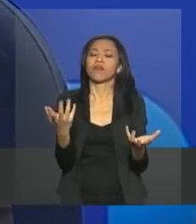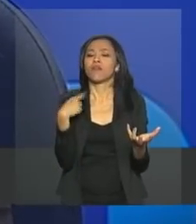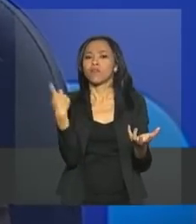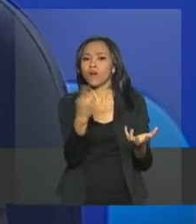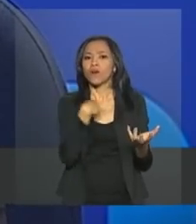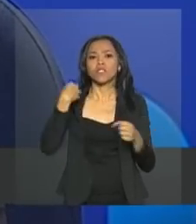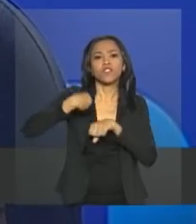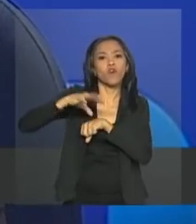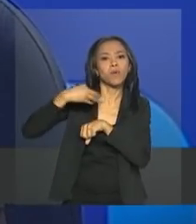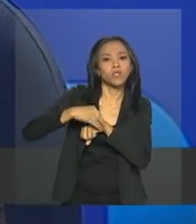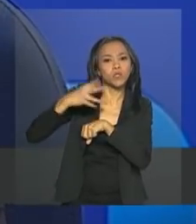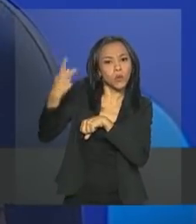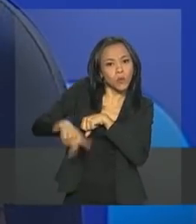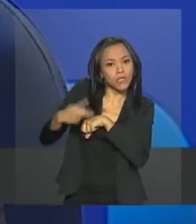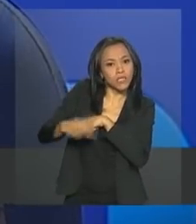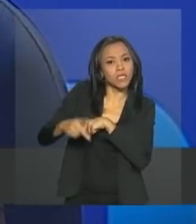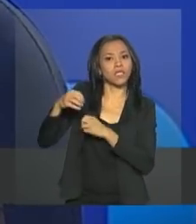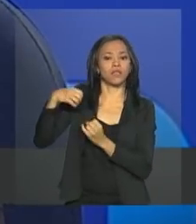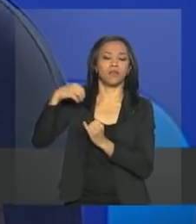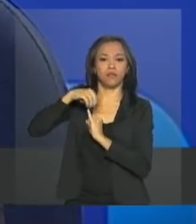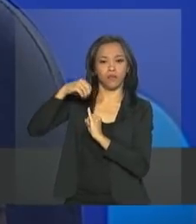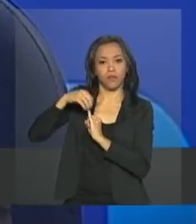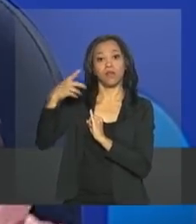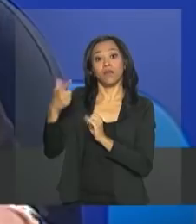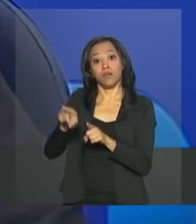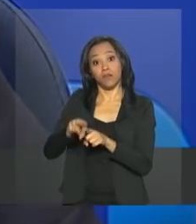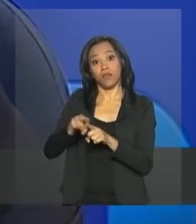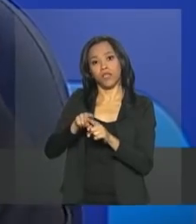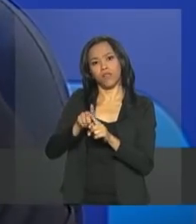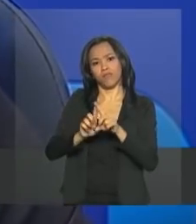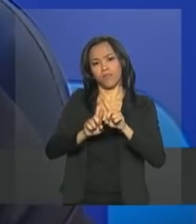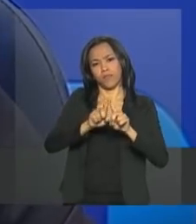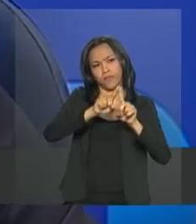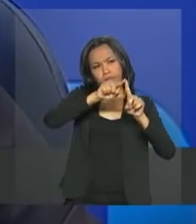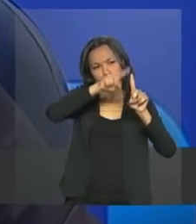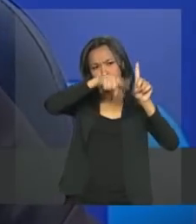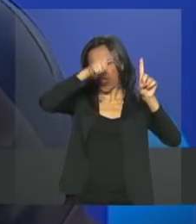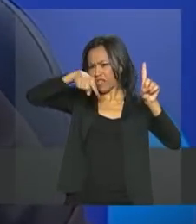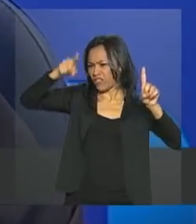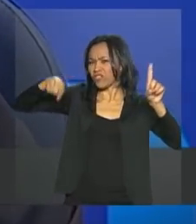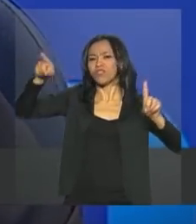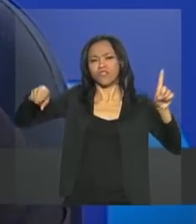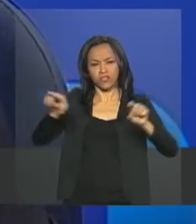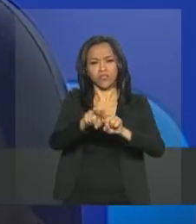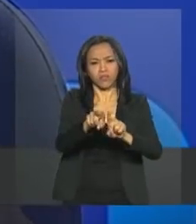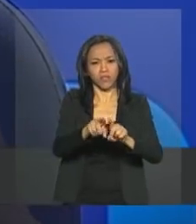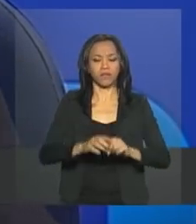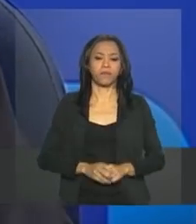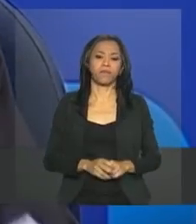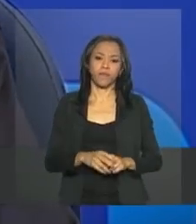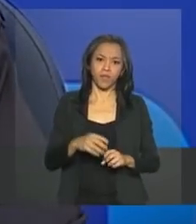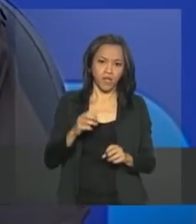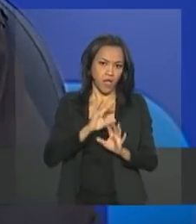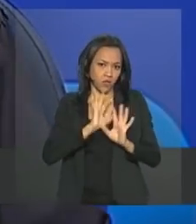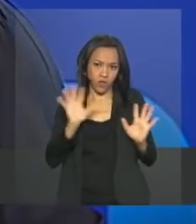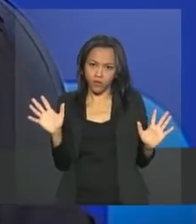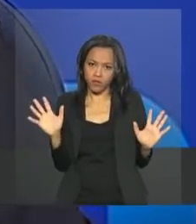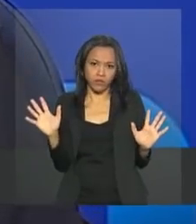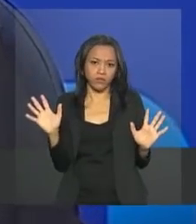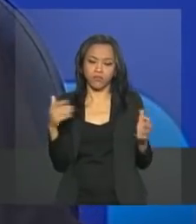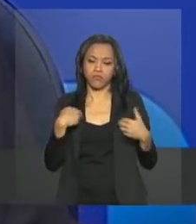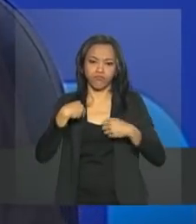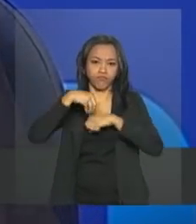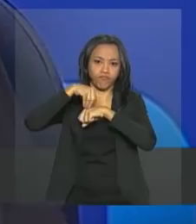nossos dados das avaliações e das estatísticas está ela só isso me nisso acho que nós podemos se você tem nenhuma